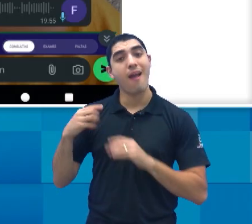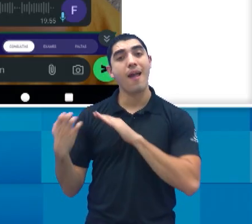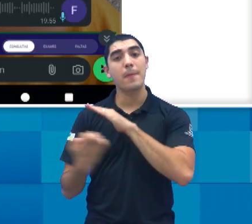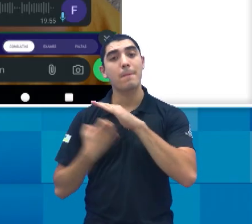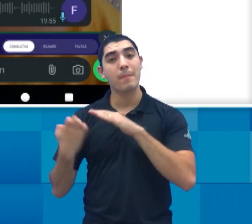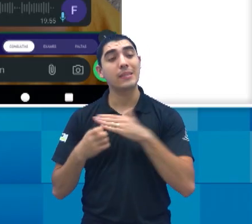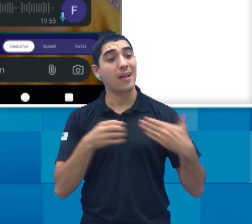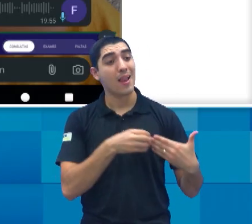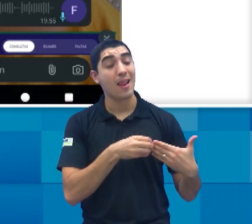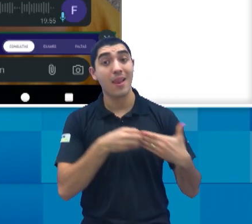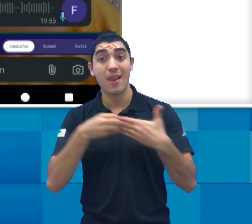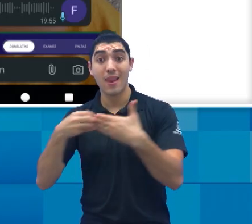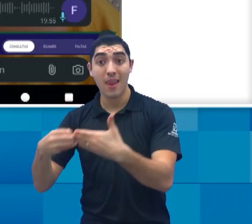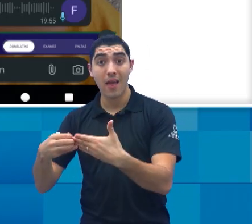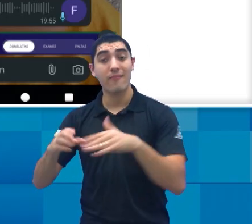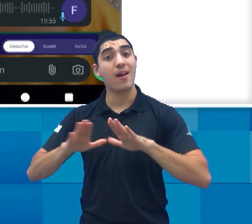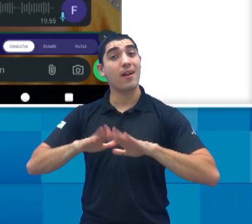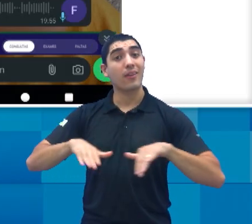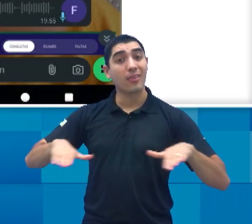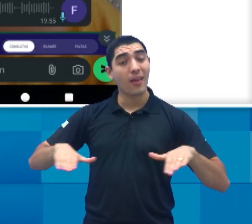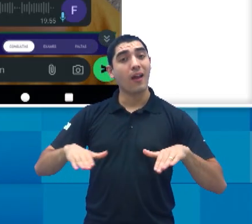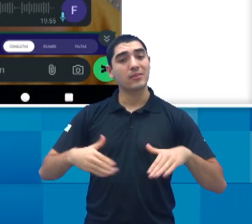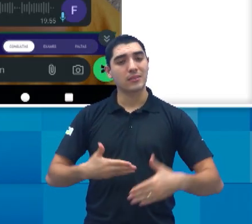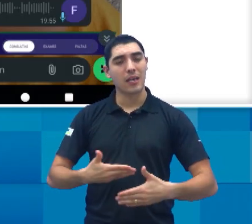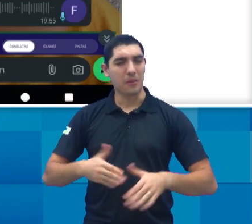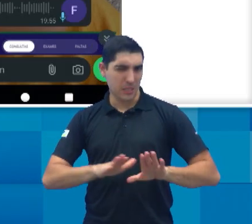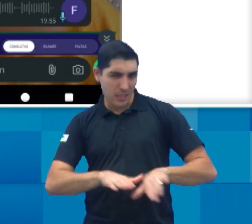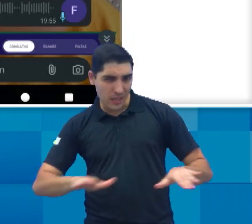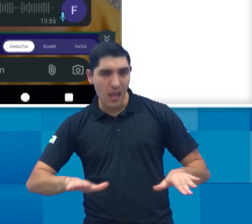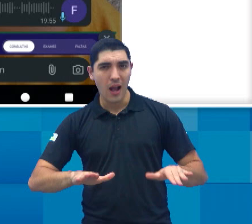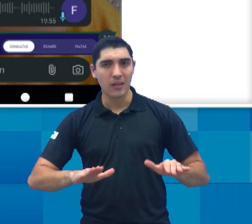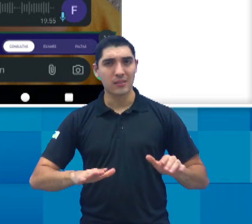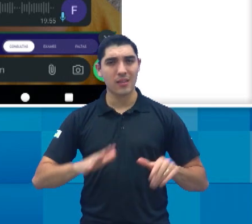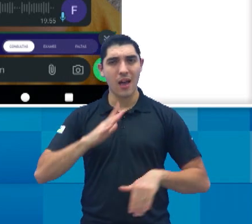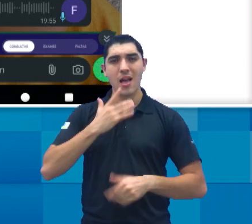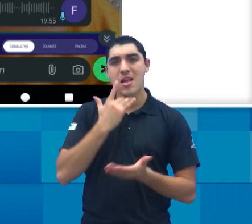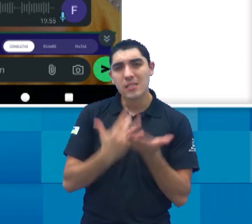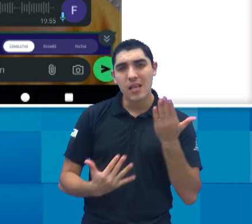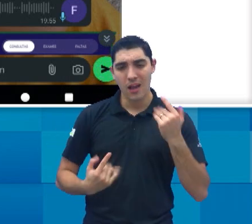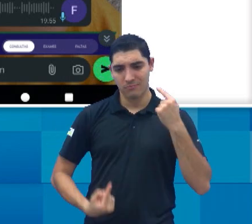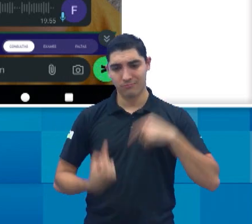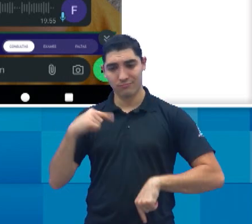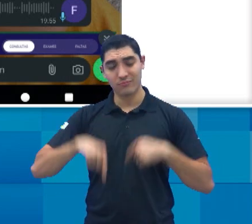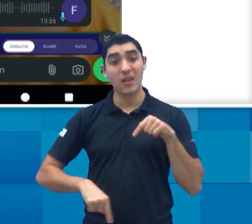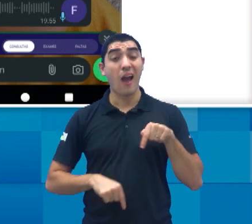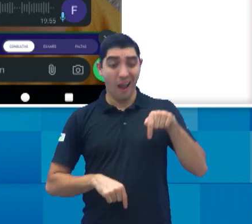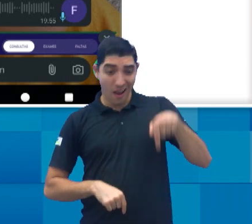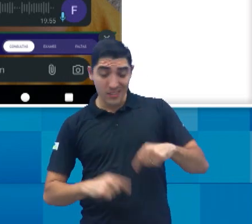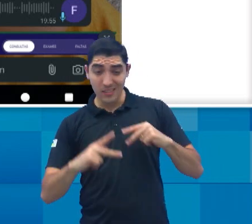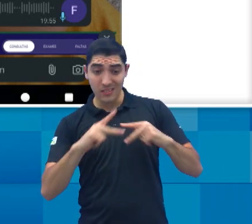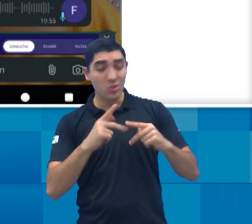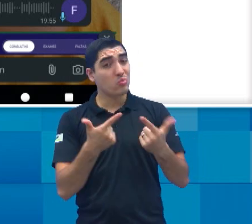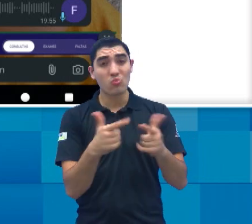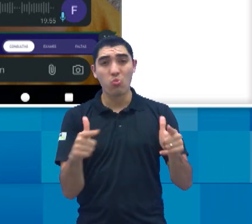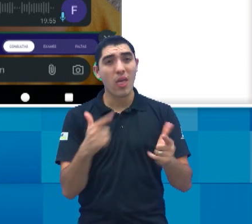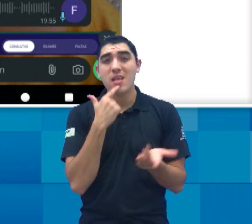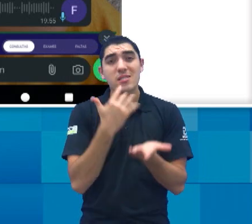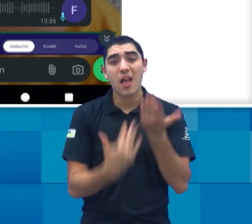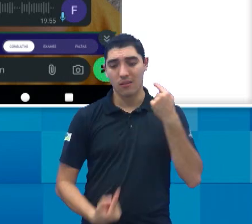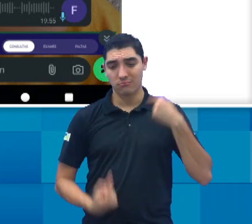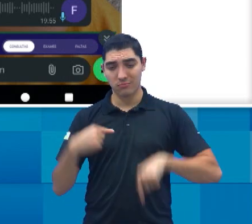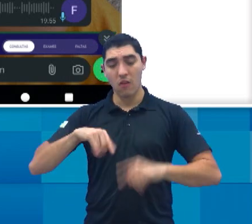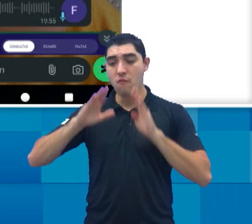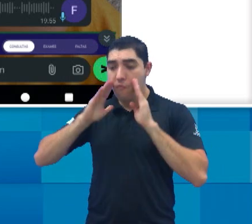transporte de crianças com hemodiálise, que como não tem em São José dos Campos, eles têm que ir para São Paulo. Veja o nível